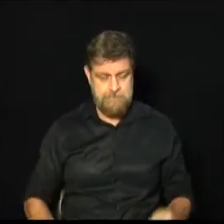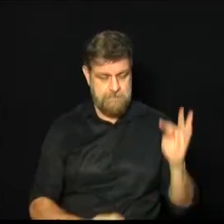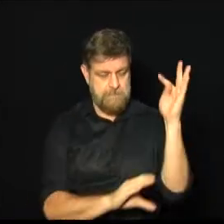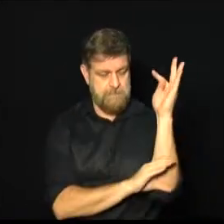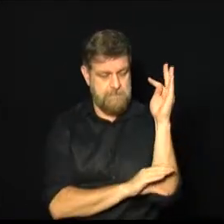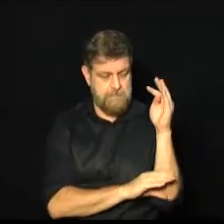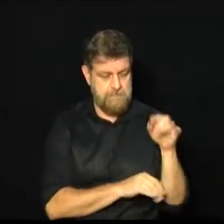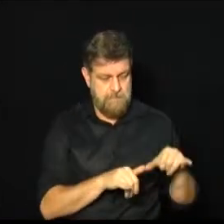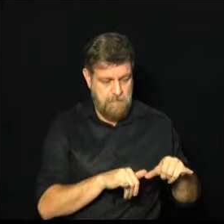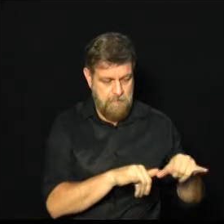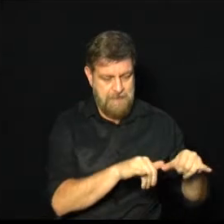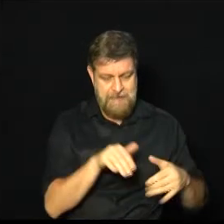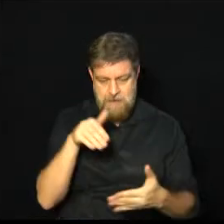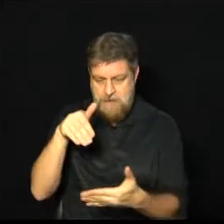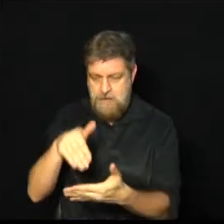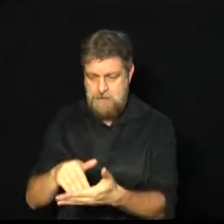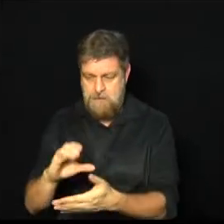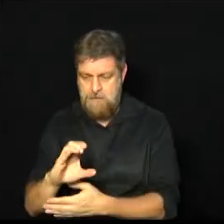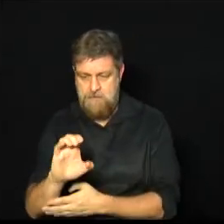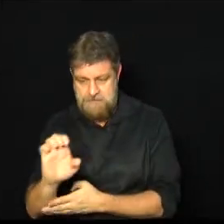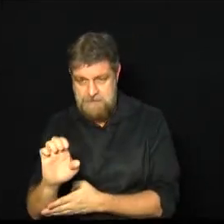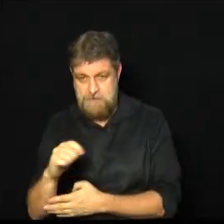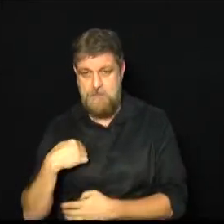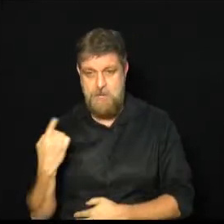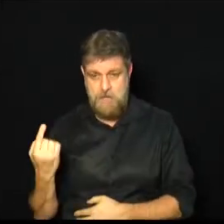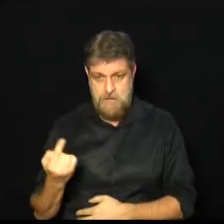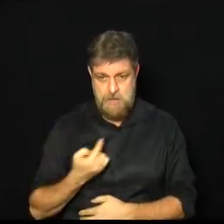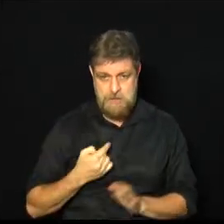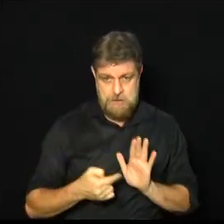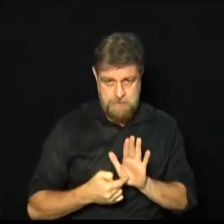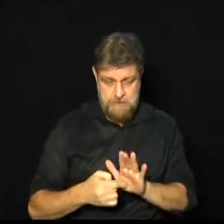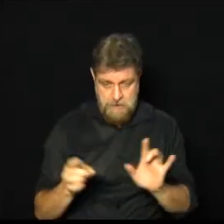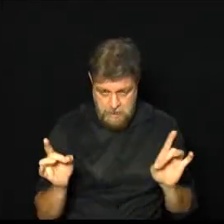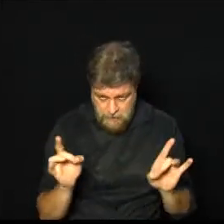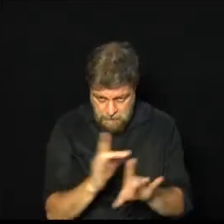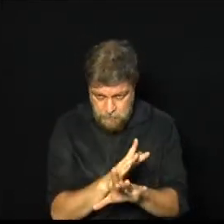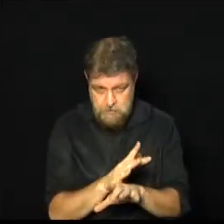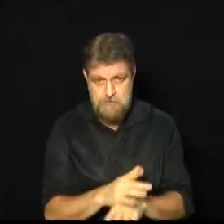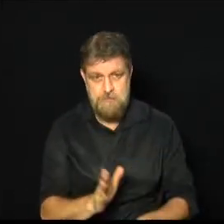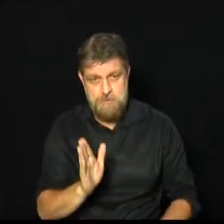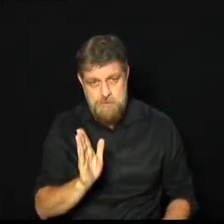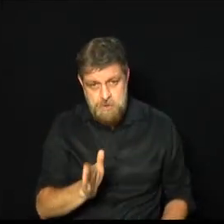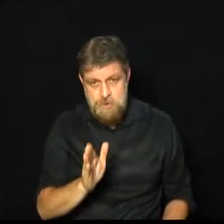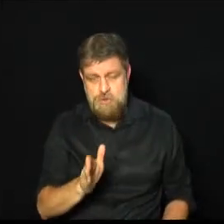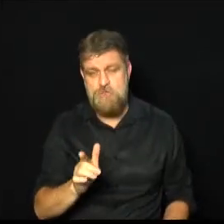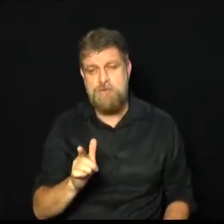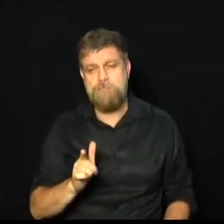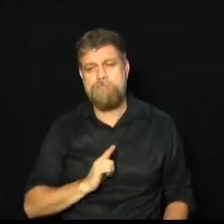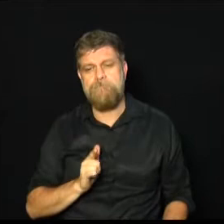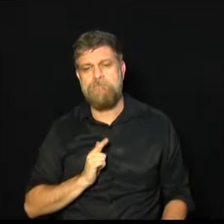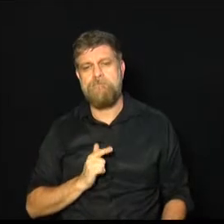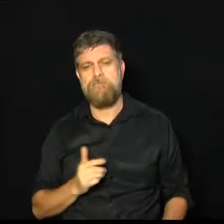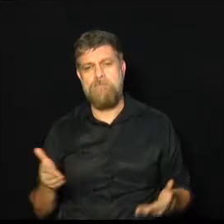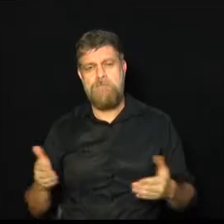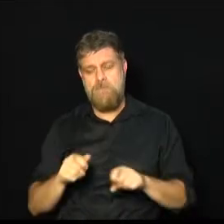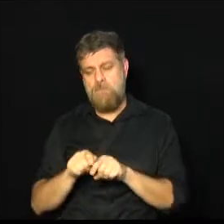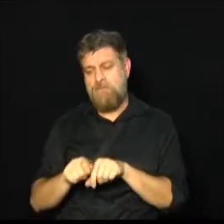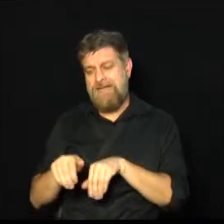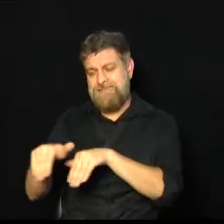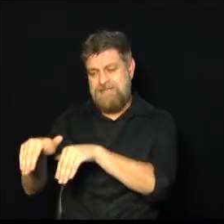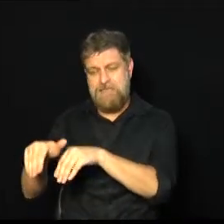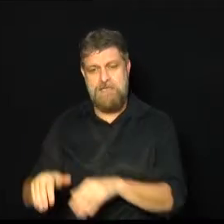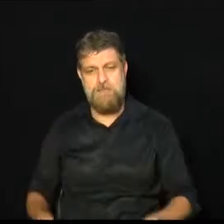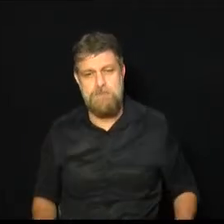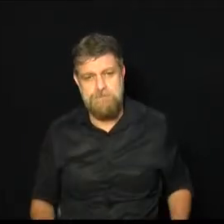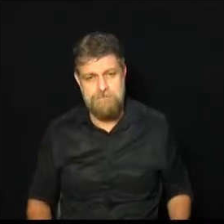Mercado e Campos Elíseos, que é esse que nós acabamos de concluir, eu mencionei há pouco, já foi finalizado agora no mês de setembro, foi